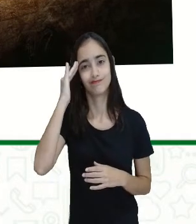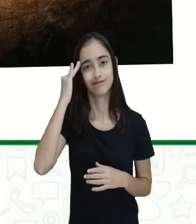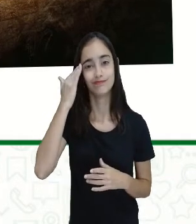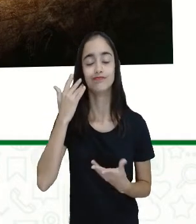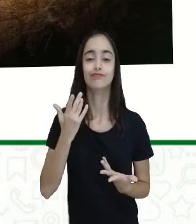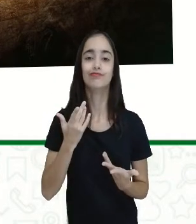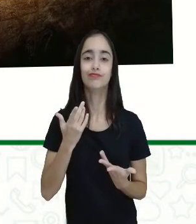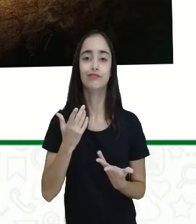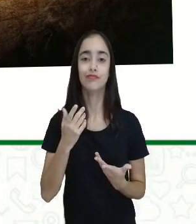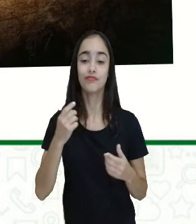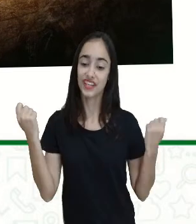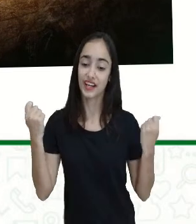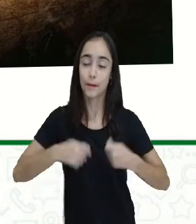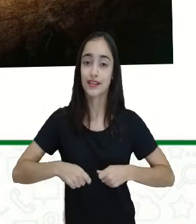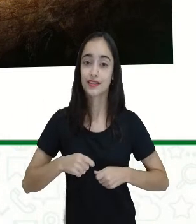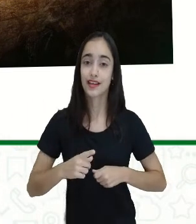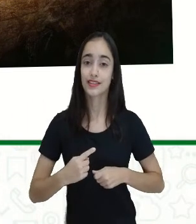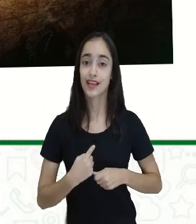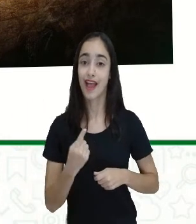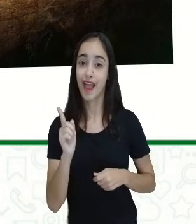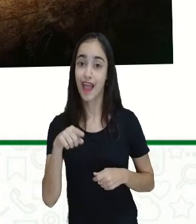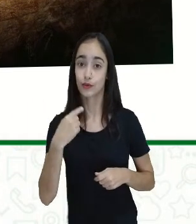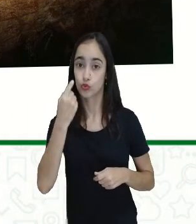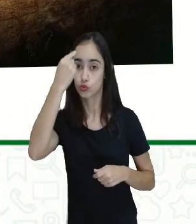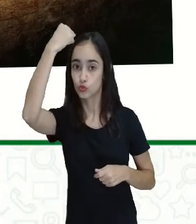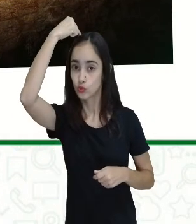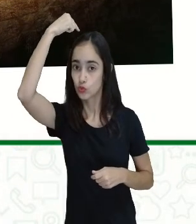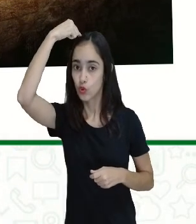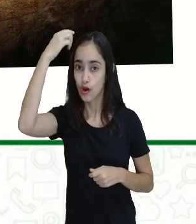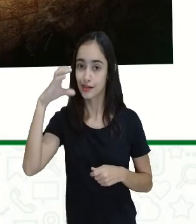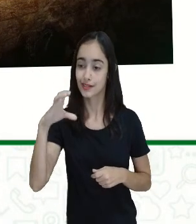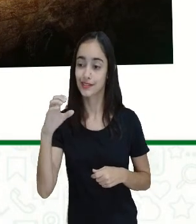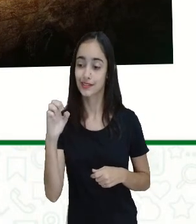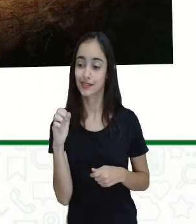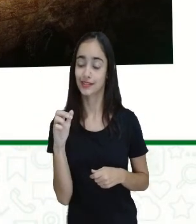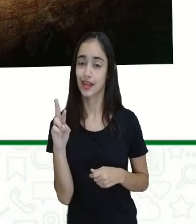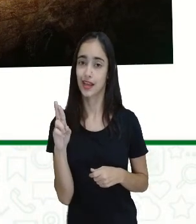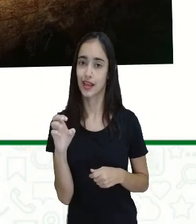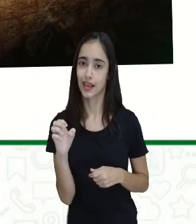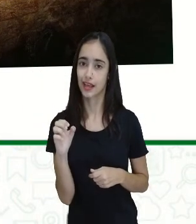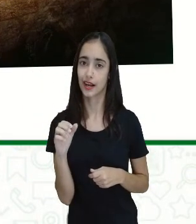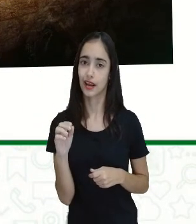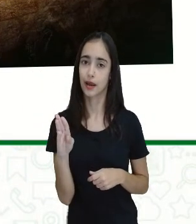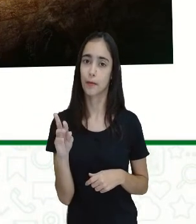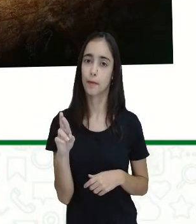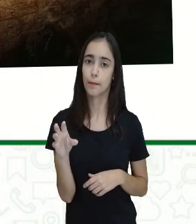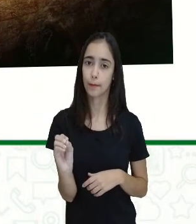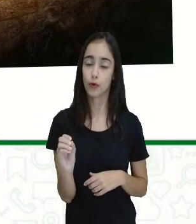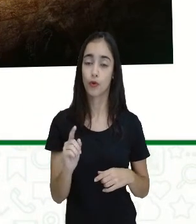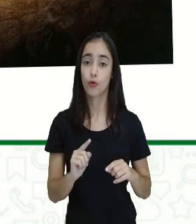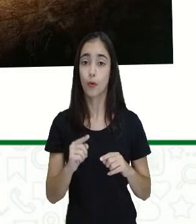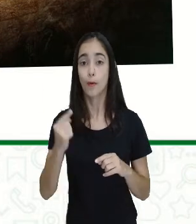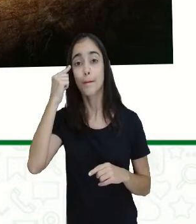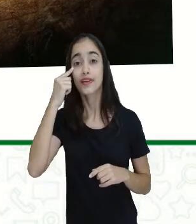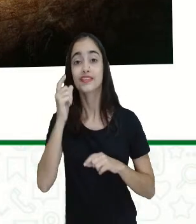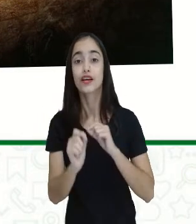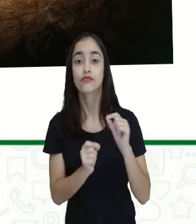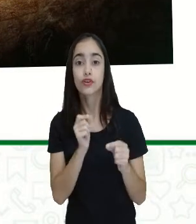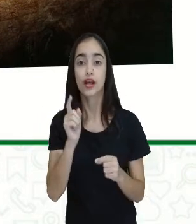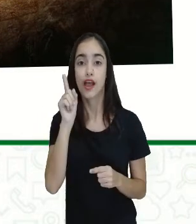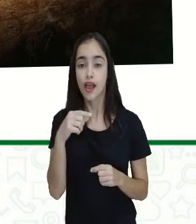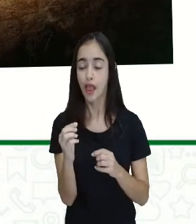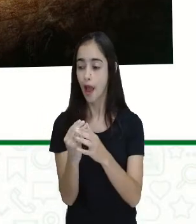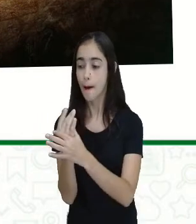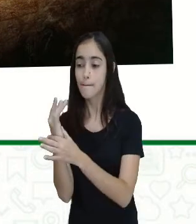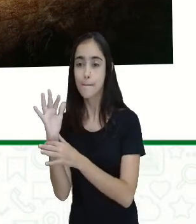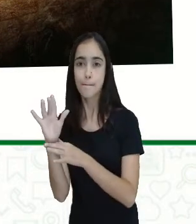no seu cérebro. Ele achava que eram as suas mãos que lhe propiciavam toda a melhoria de vida, toda